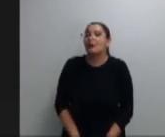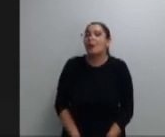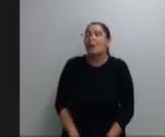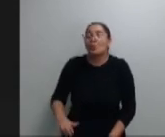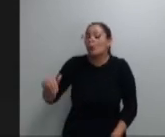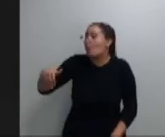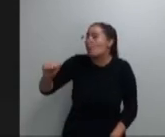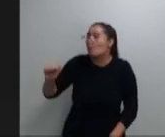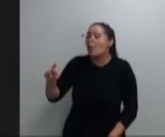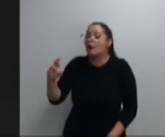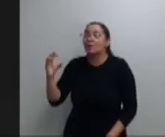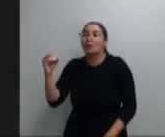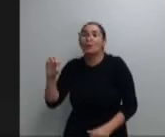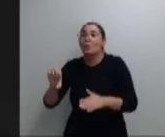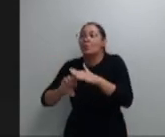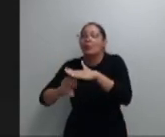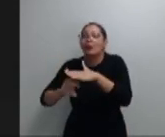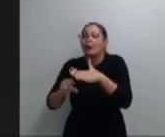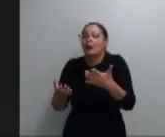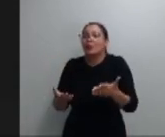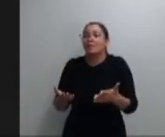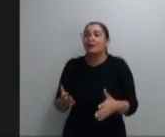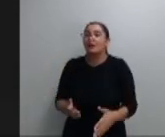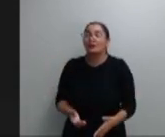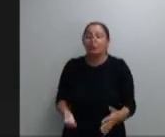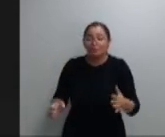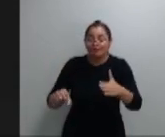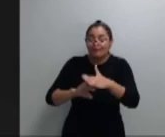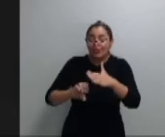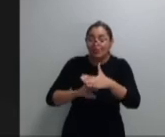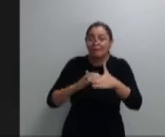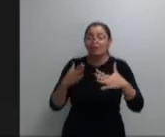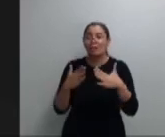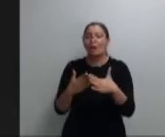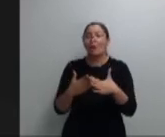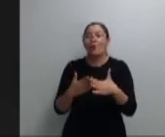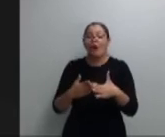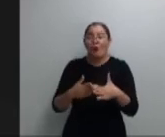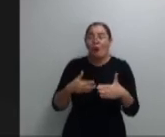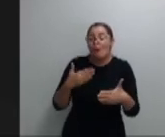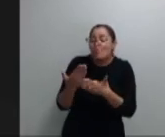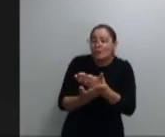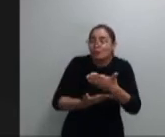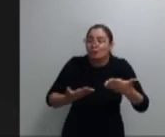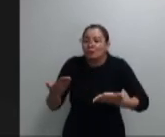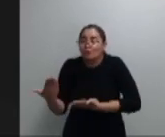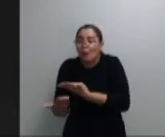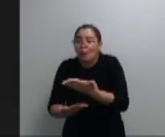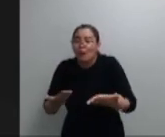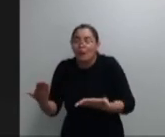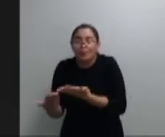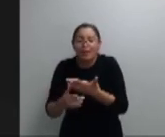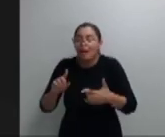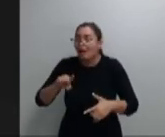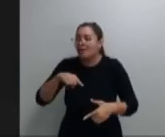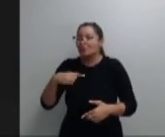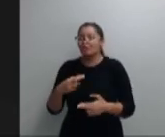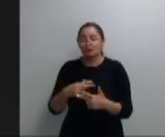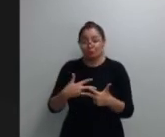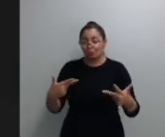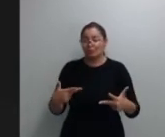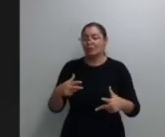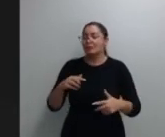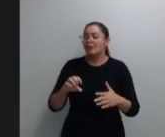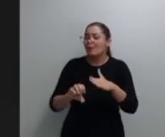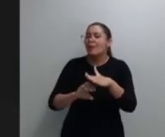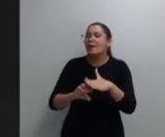para influenciar o mercado ou para dominar os outros concorrentes ou para aumentar arbitrariamente os lucros